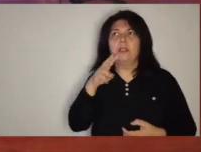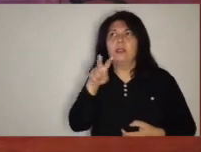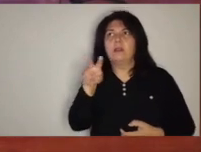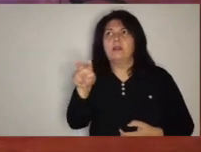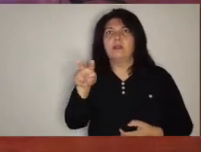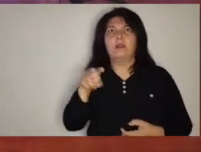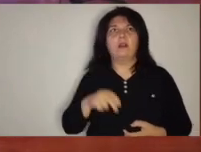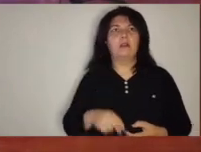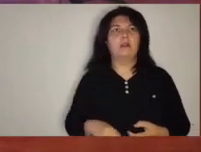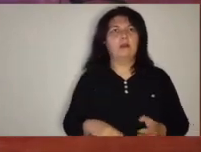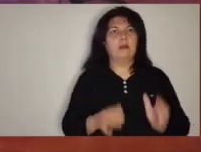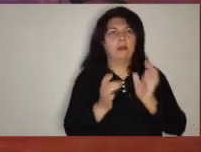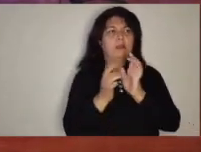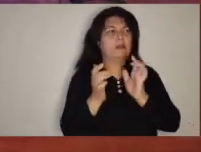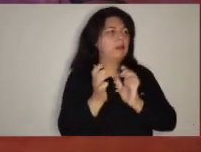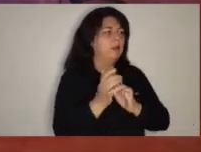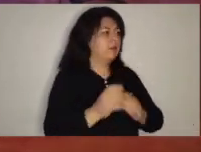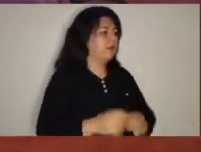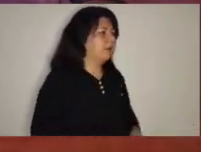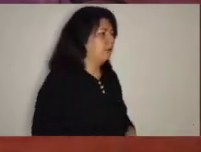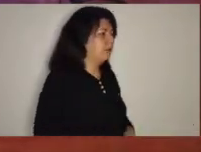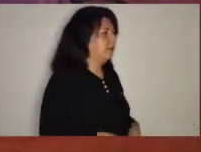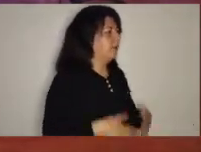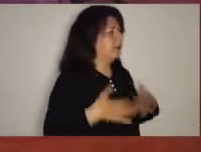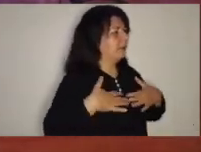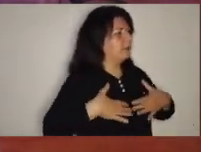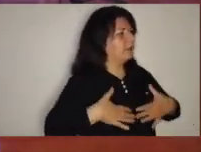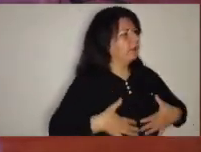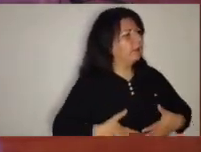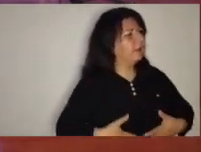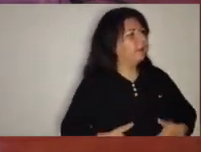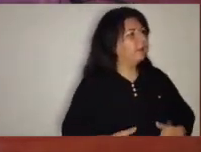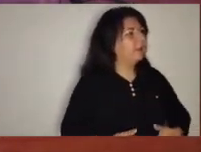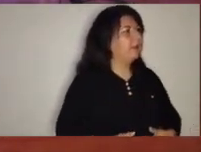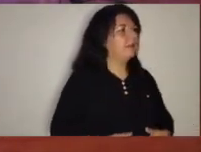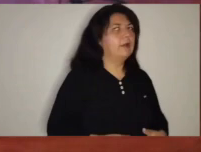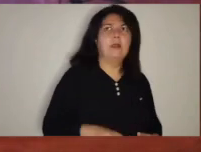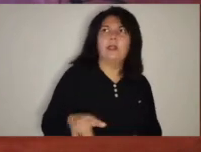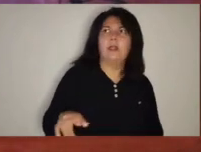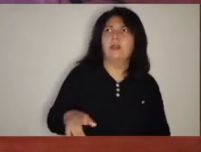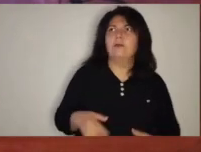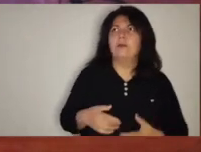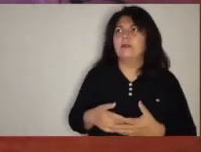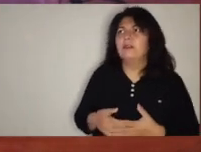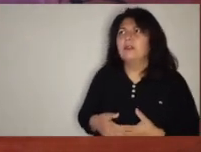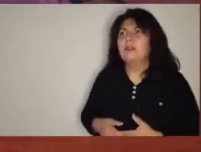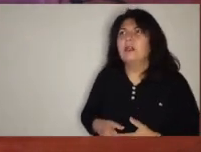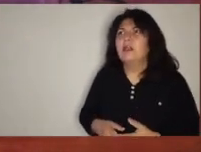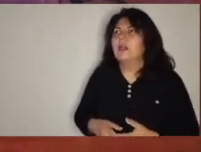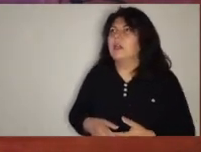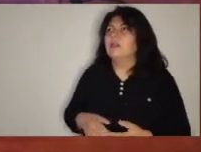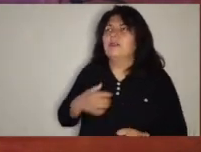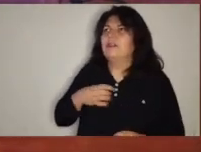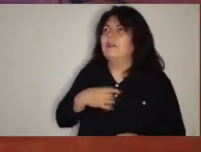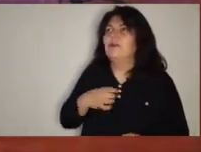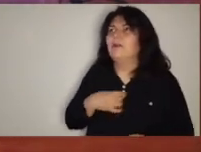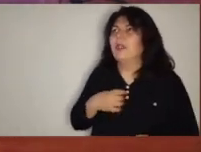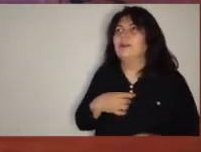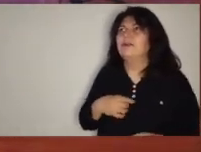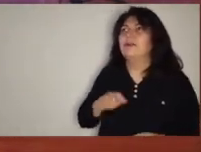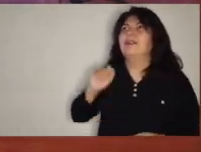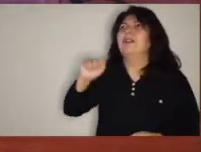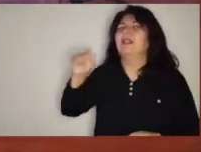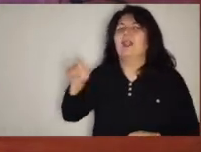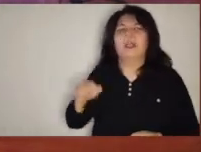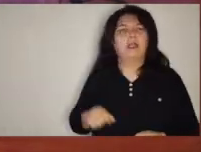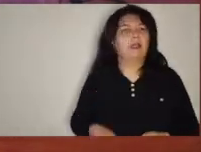aterrorizados e dizem: é um fantasma. E Jesus diz: não, sou eu. E Pedro, ele se levanta dentre